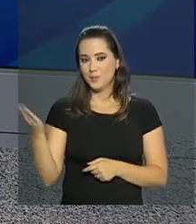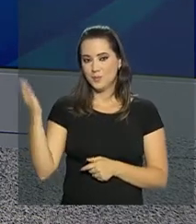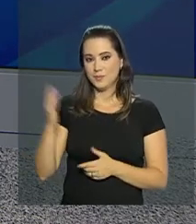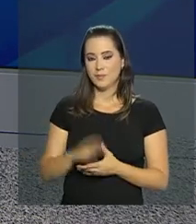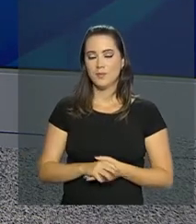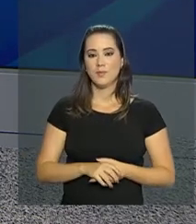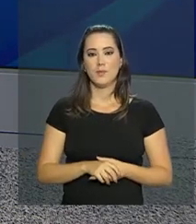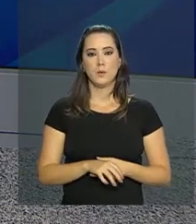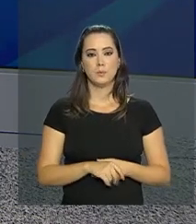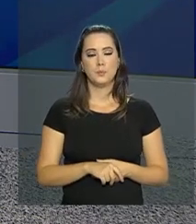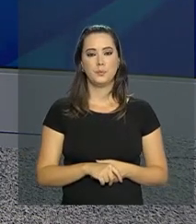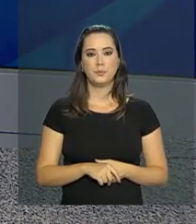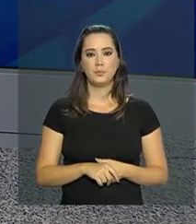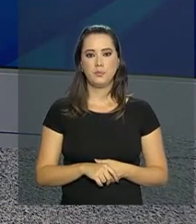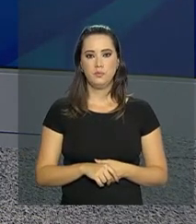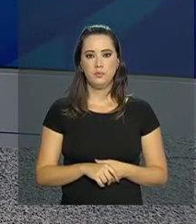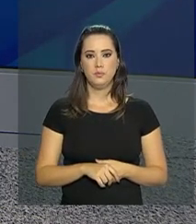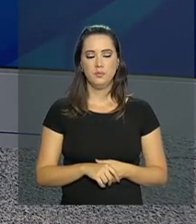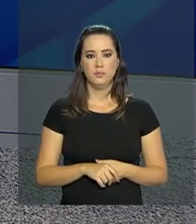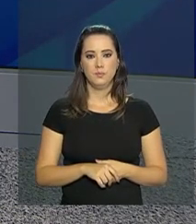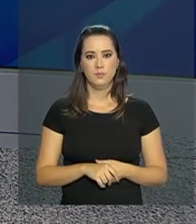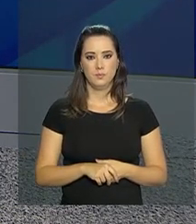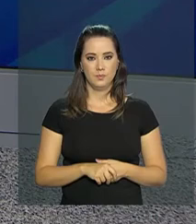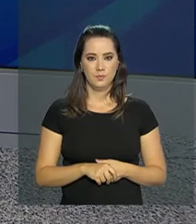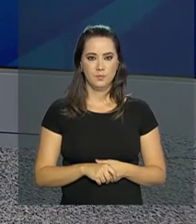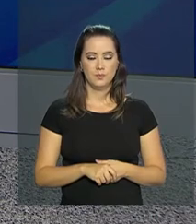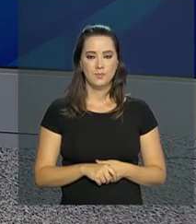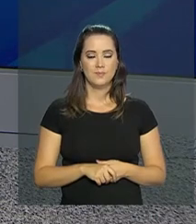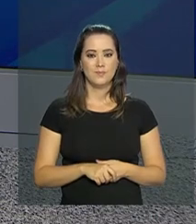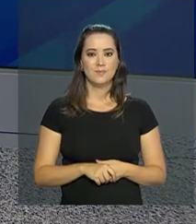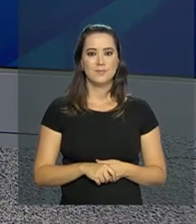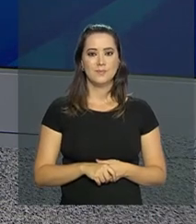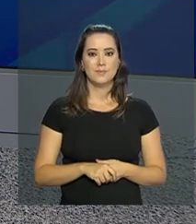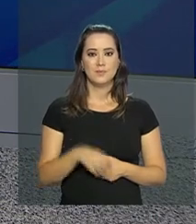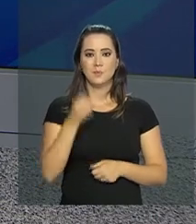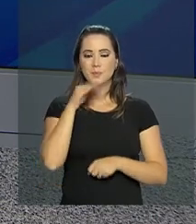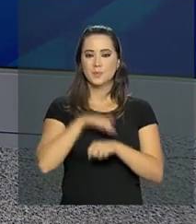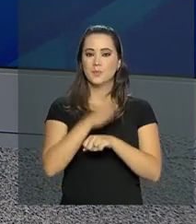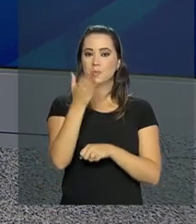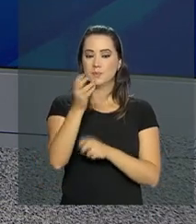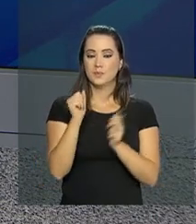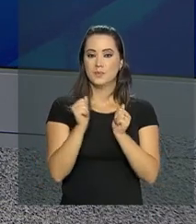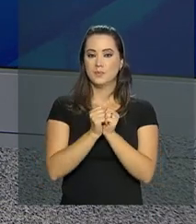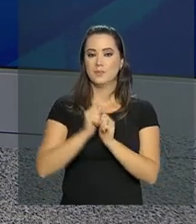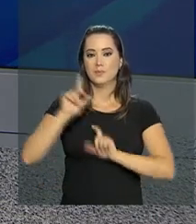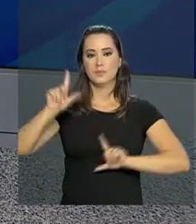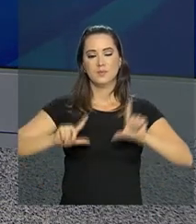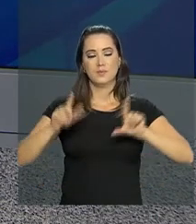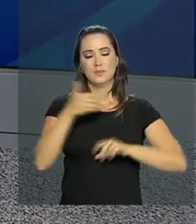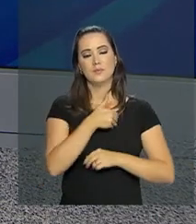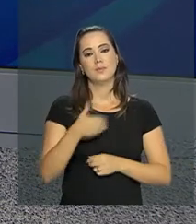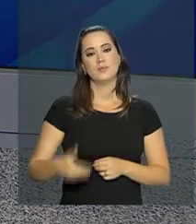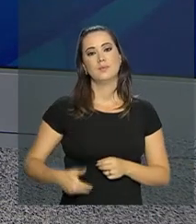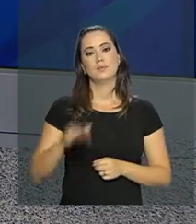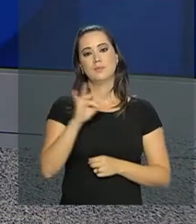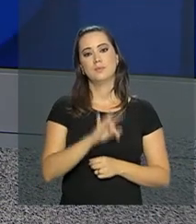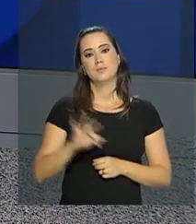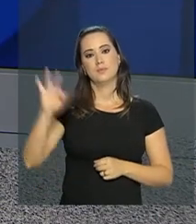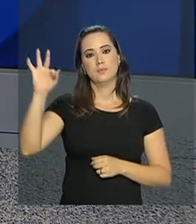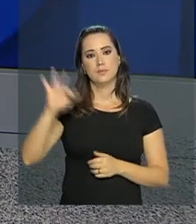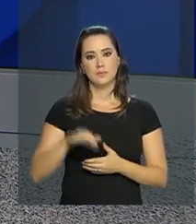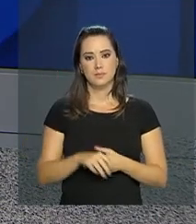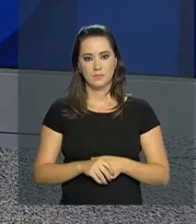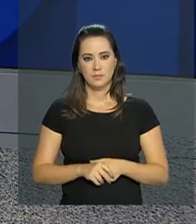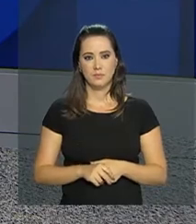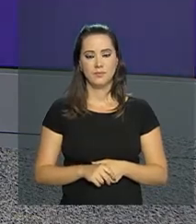-98-67-8787. Uma boa noite para você e continue com a gente aqui na NBR,